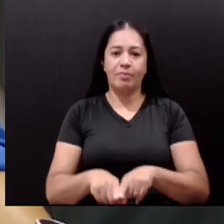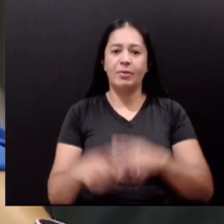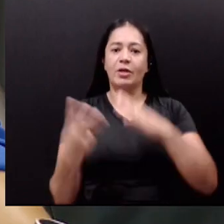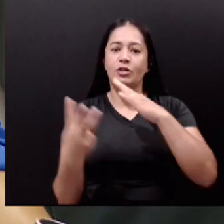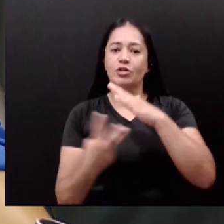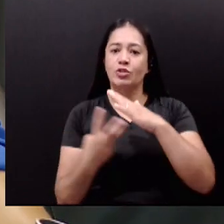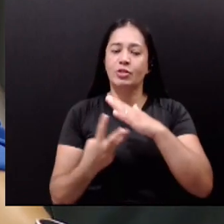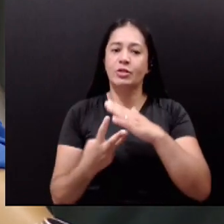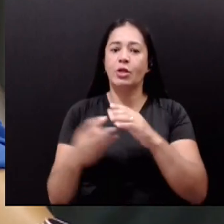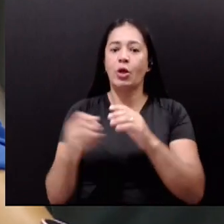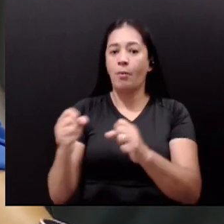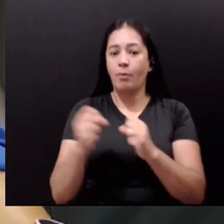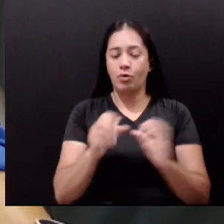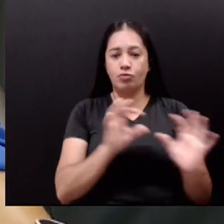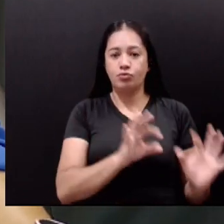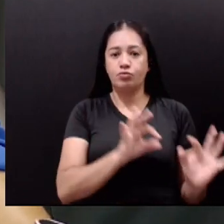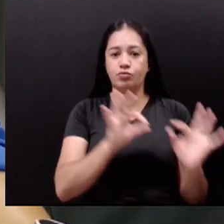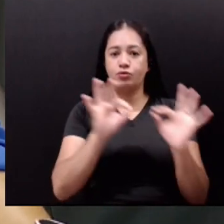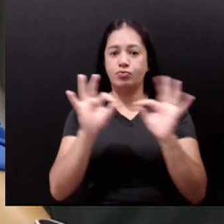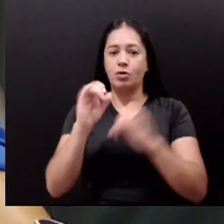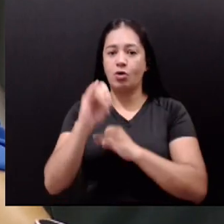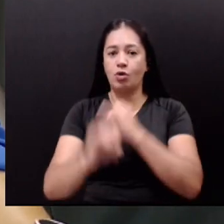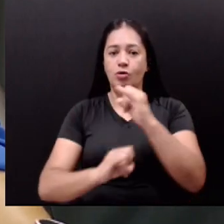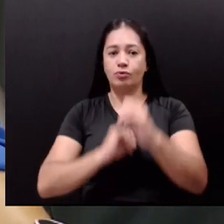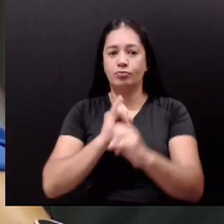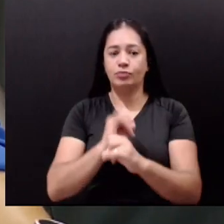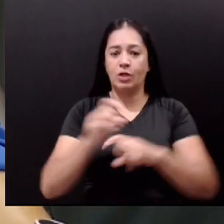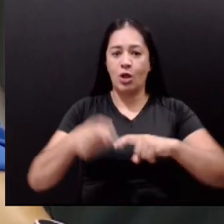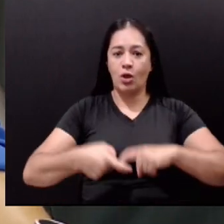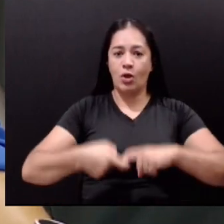acompanhada online através do link que você pode acessar,